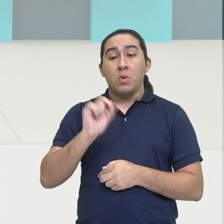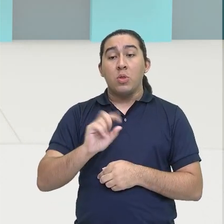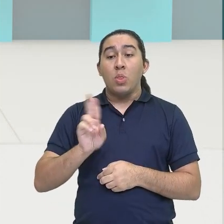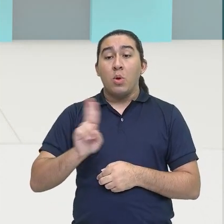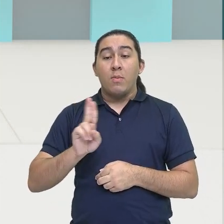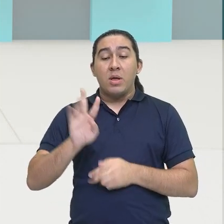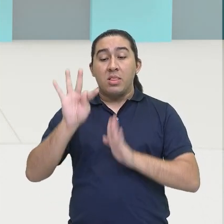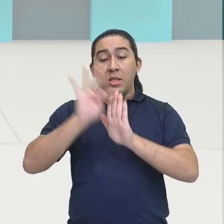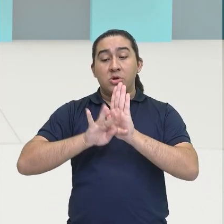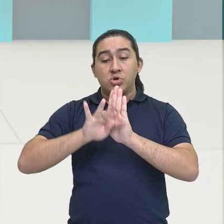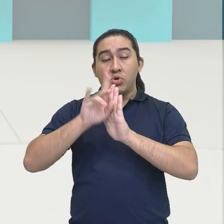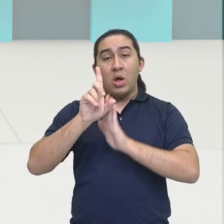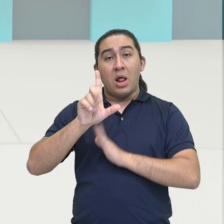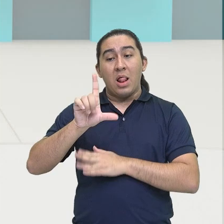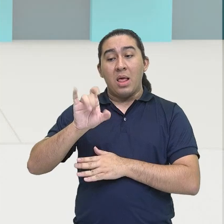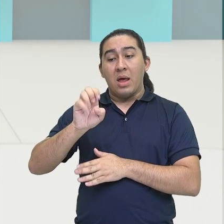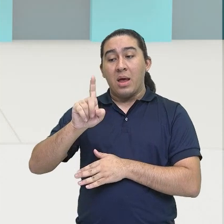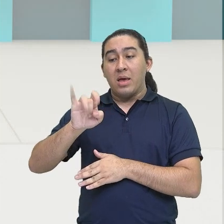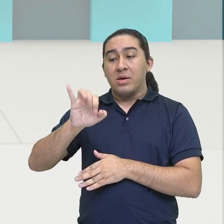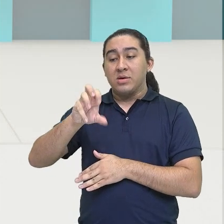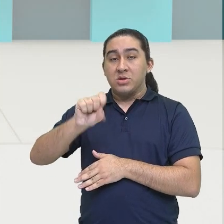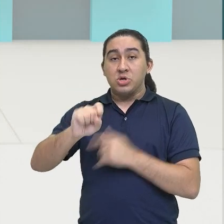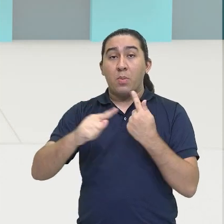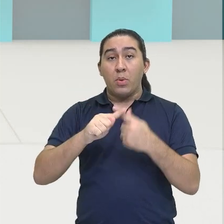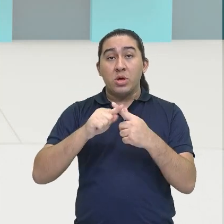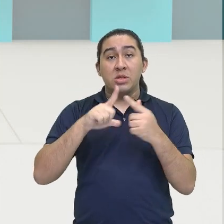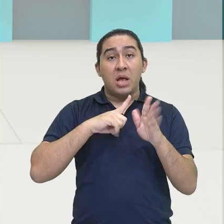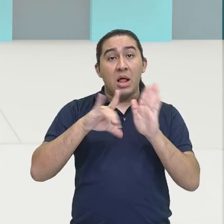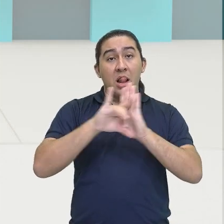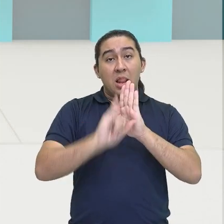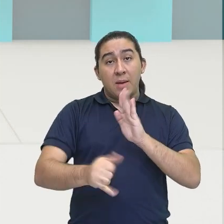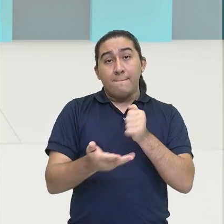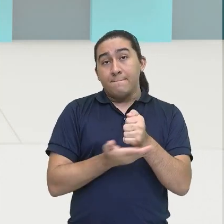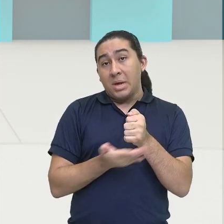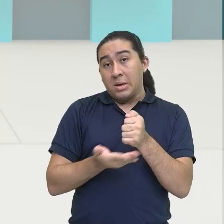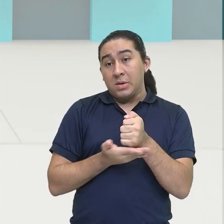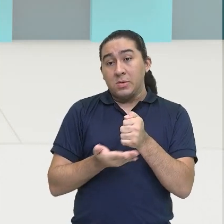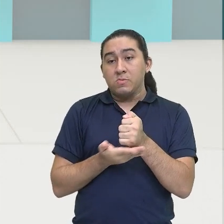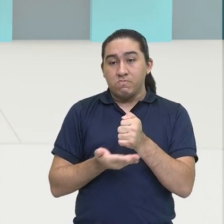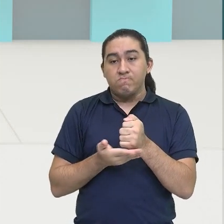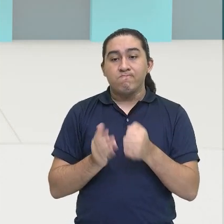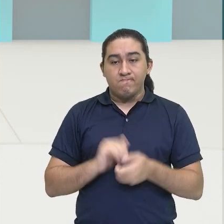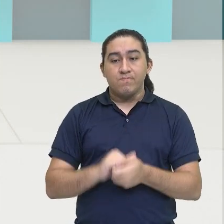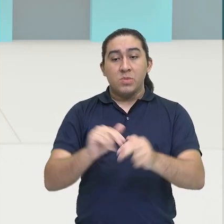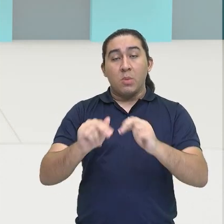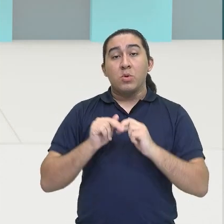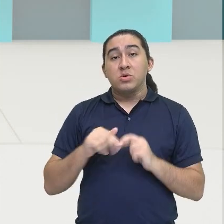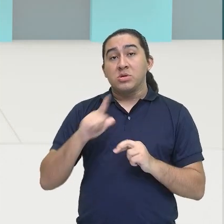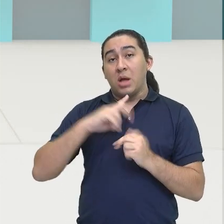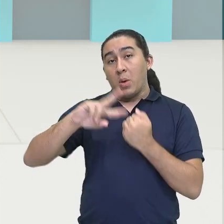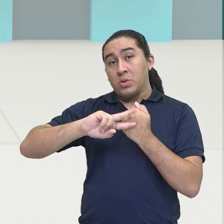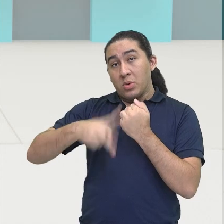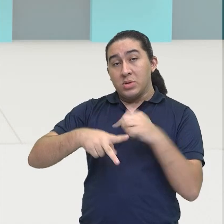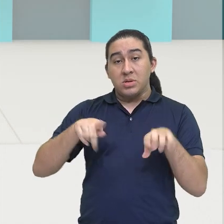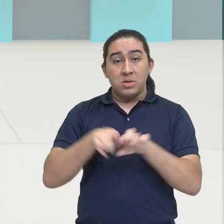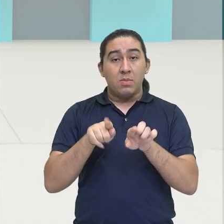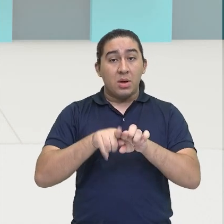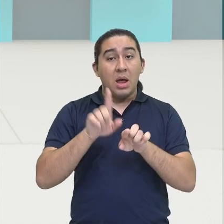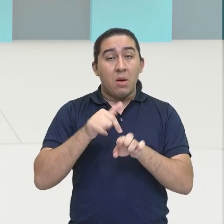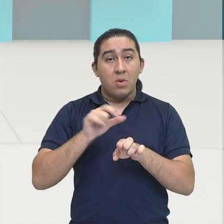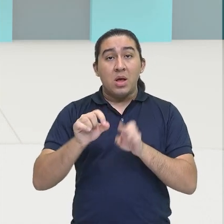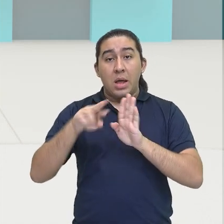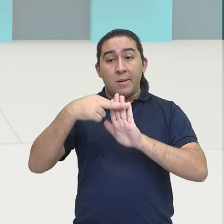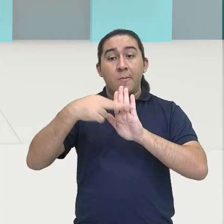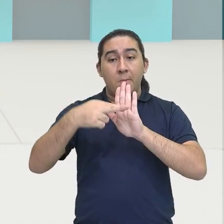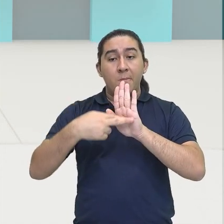chamam de textos legais, porque passam pela lei, existe uma lei e por esse motivo vai existir a consequência e são